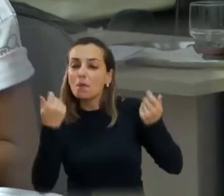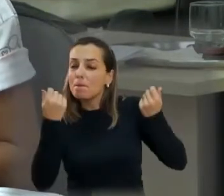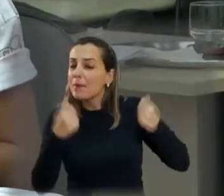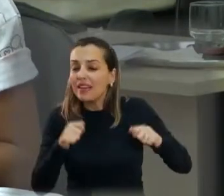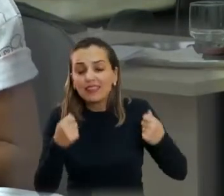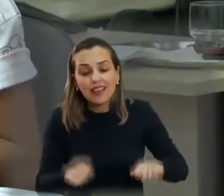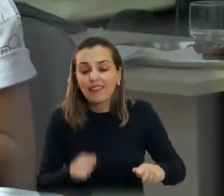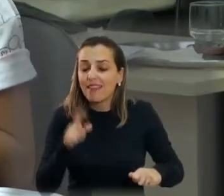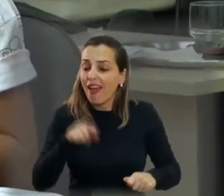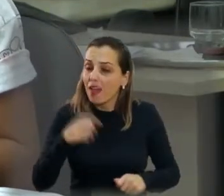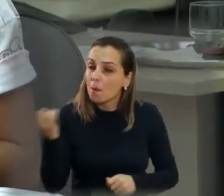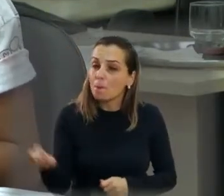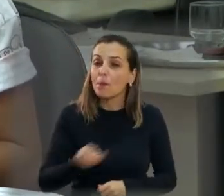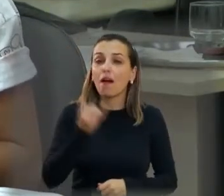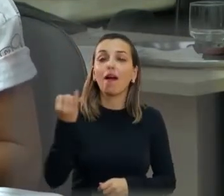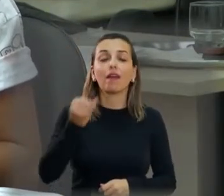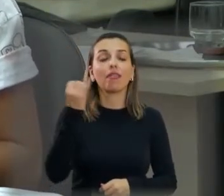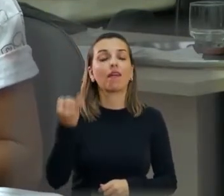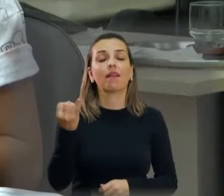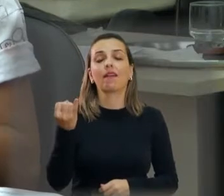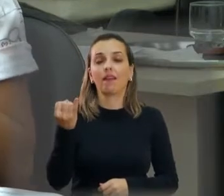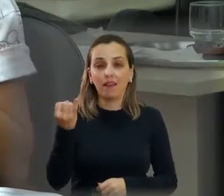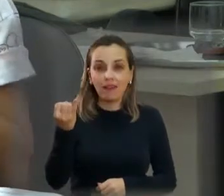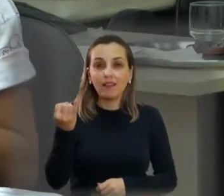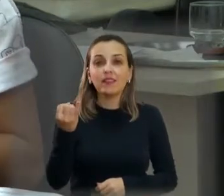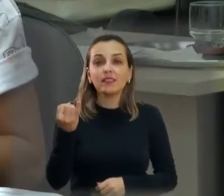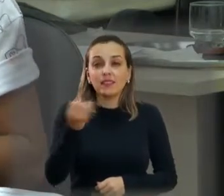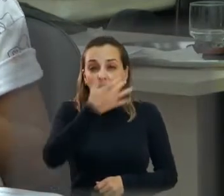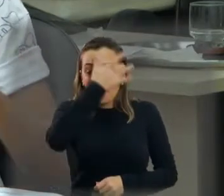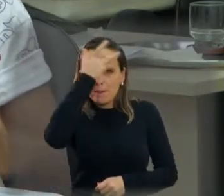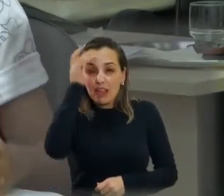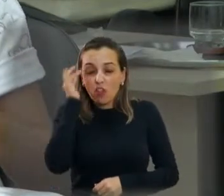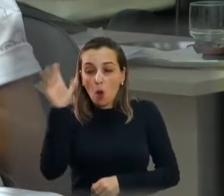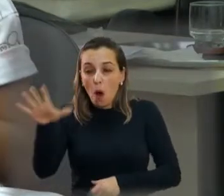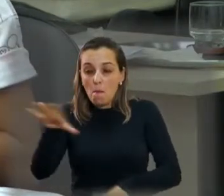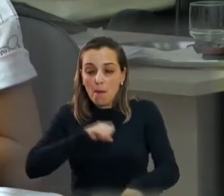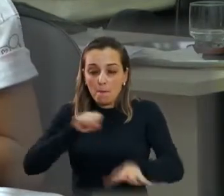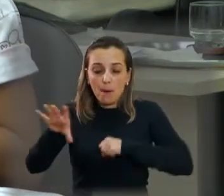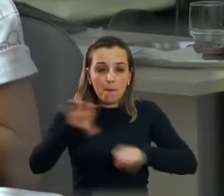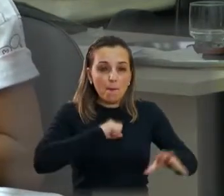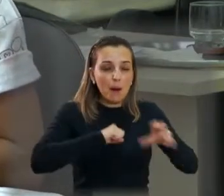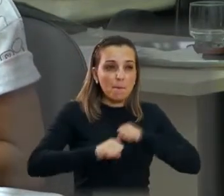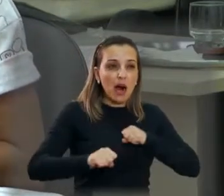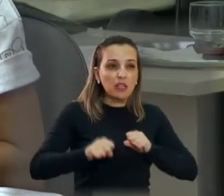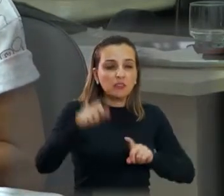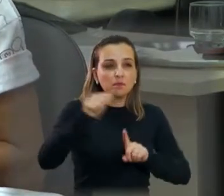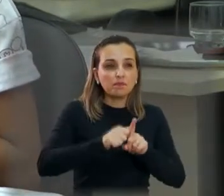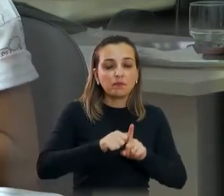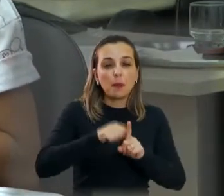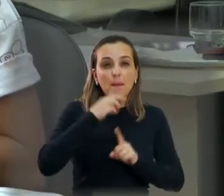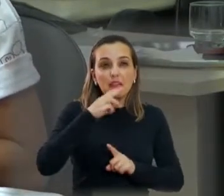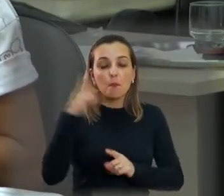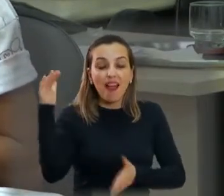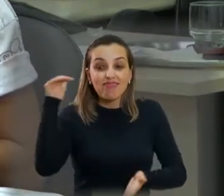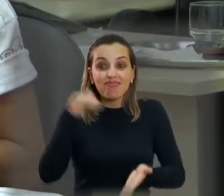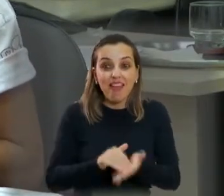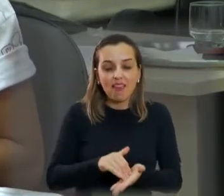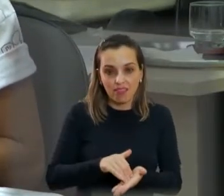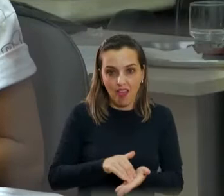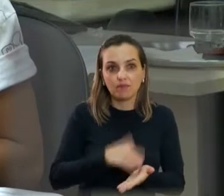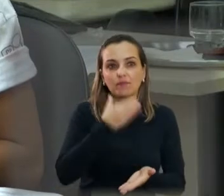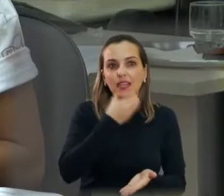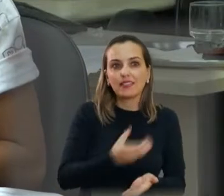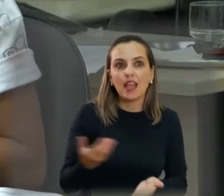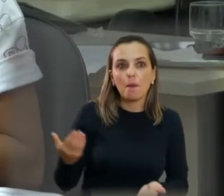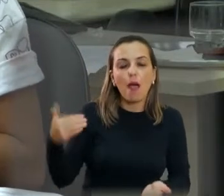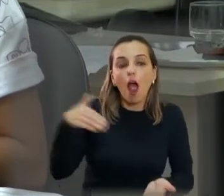dados que a Fabiana traz para nós, do número de contaminações de março até dezembro, e agora, no começo do ano, com 48